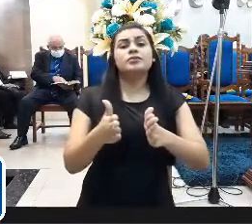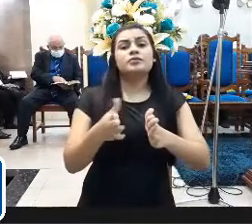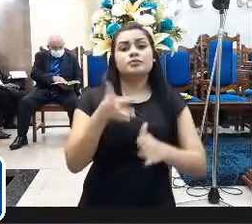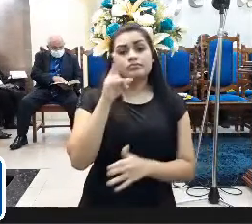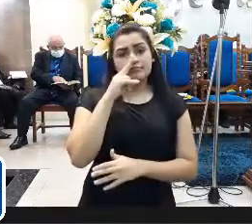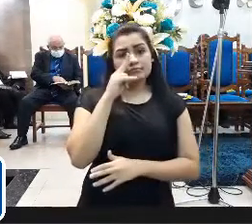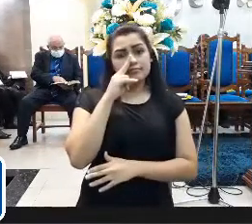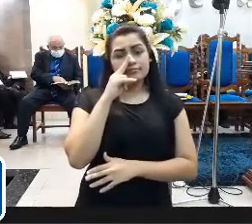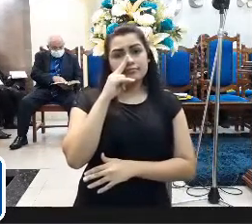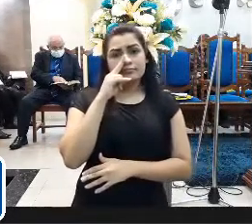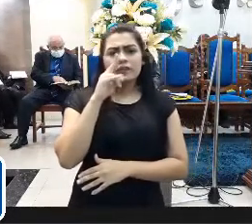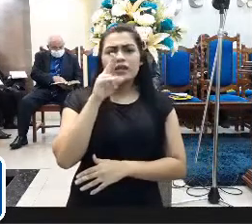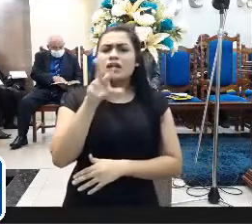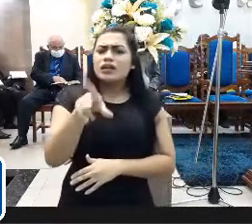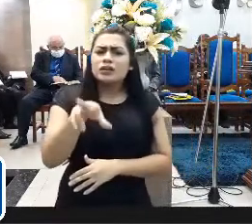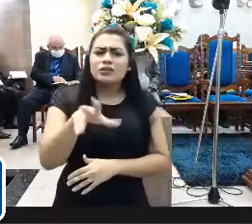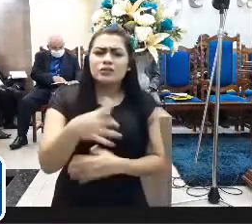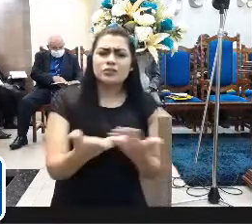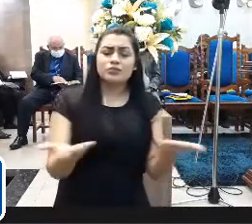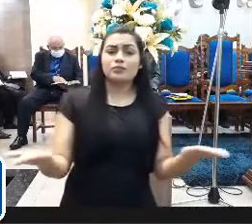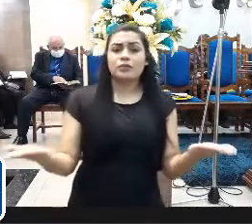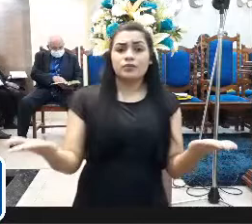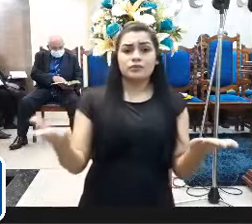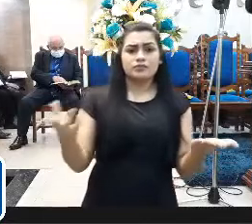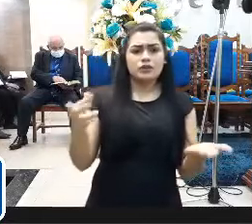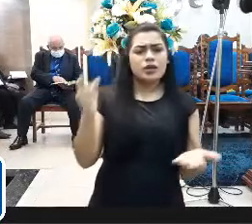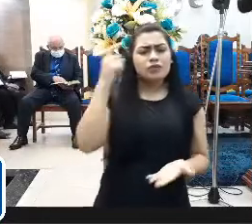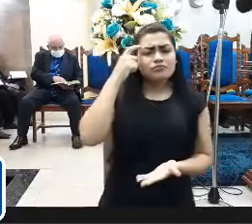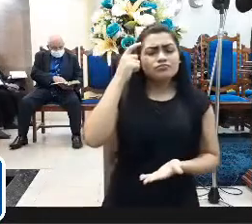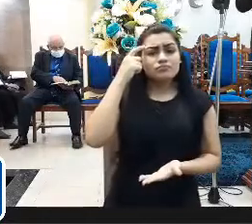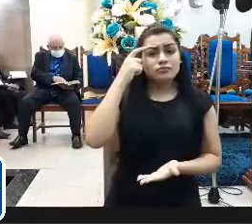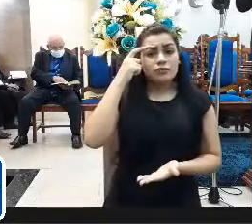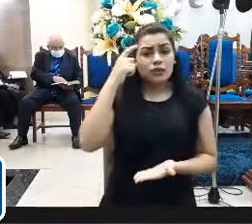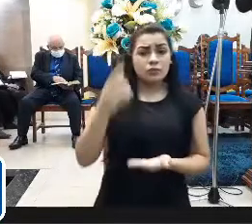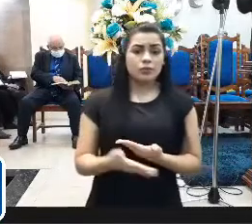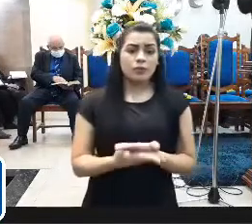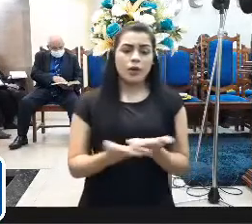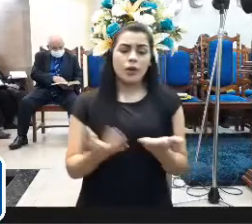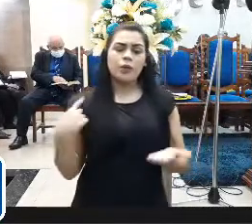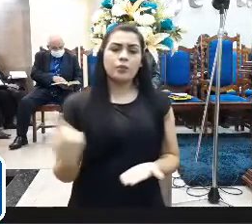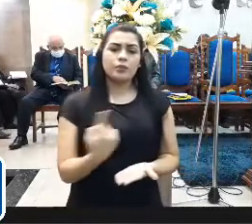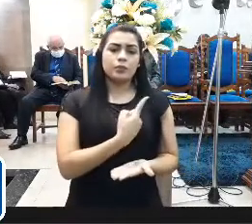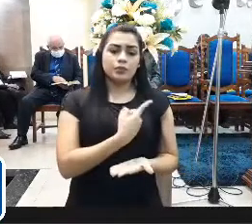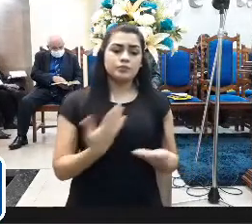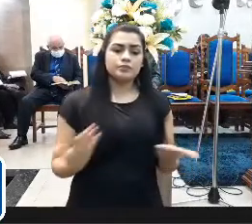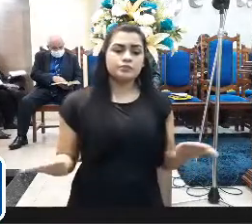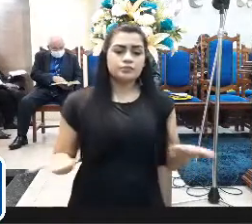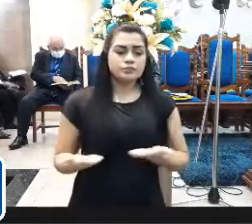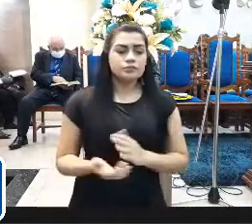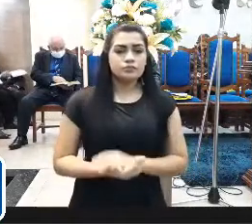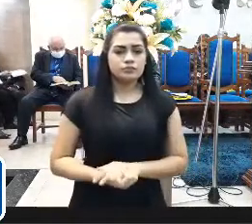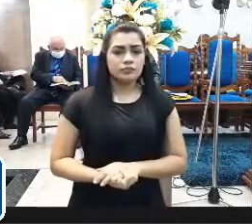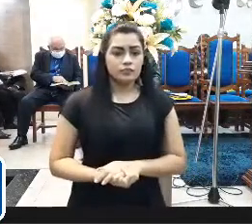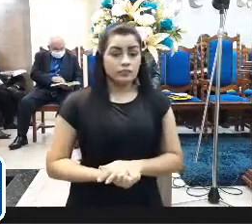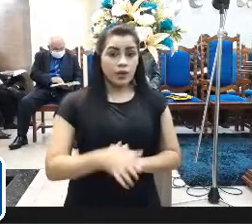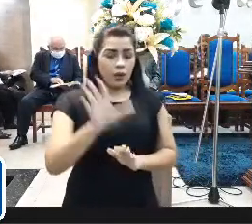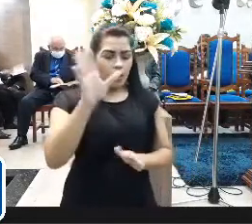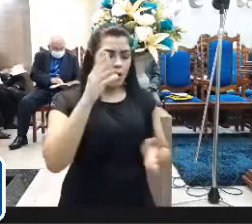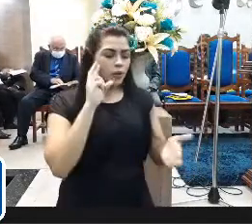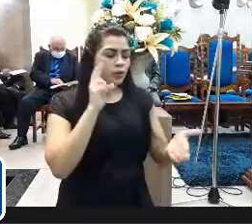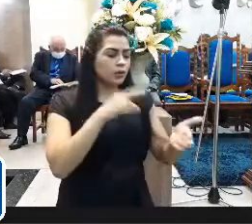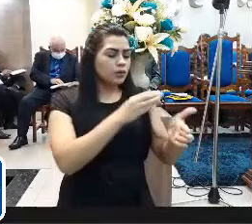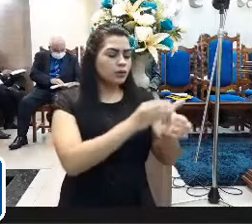Meus irmãos, isso é uma conscientização que o apóstolo está fazendo para nós aqui. Olha capítulo 4 e o